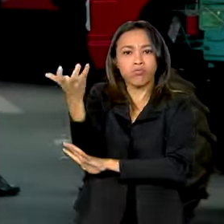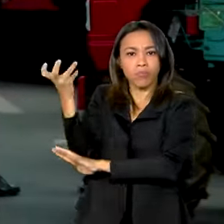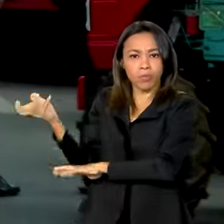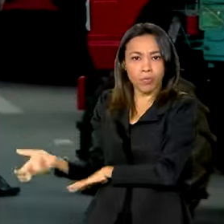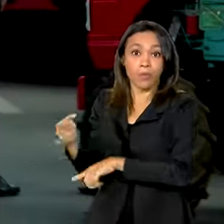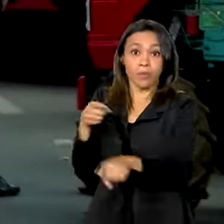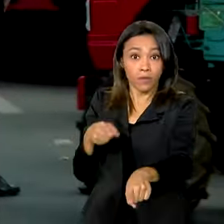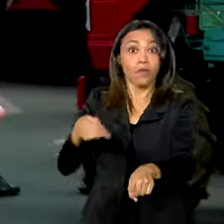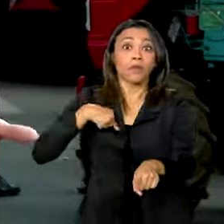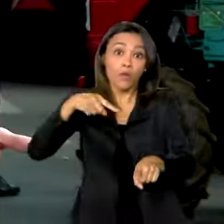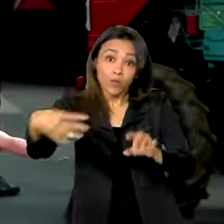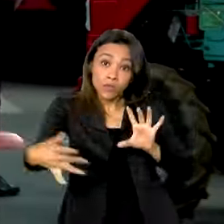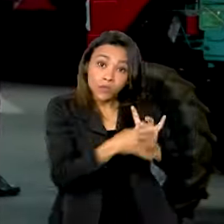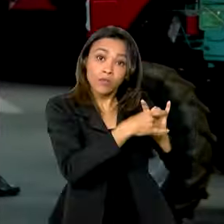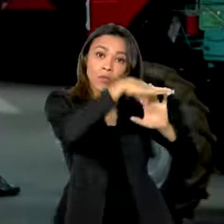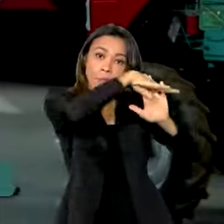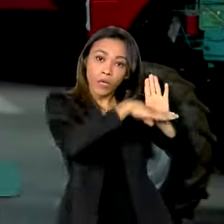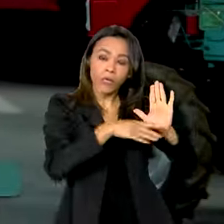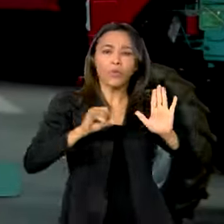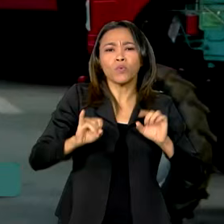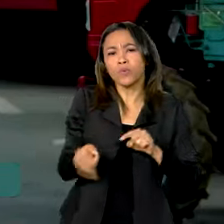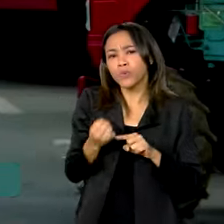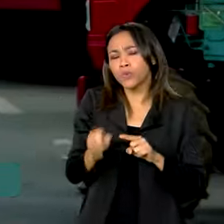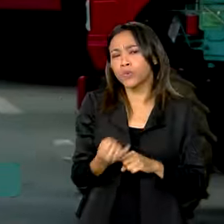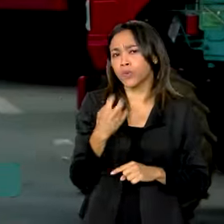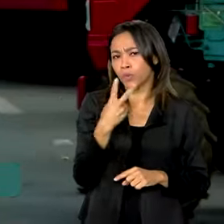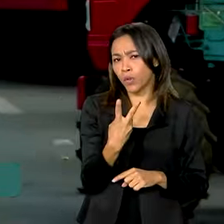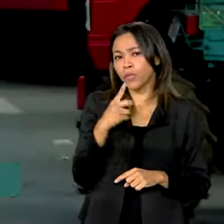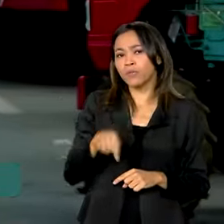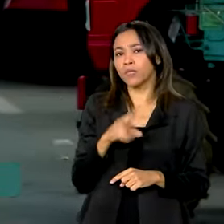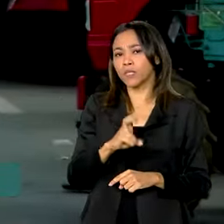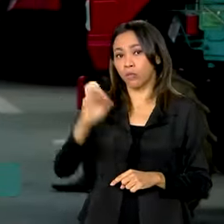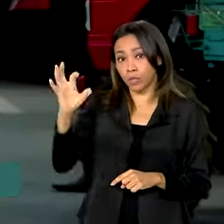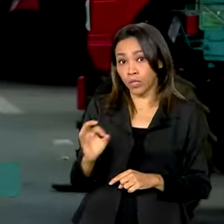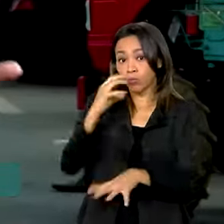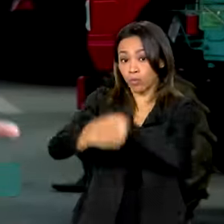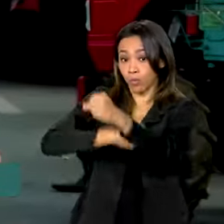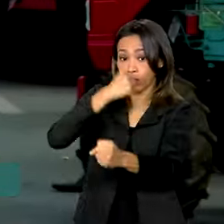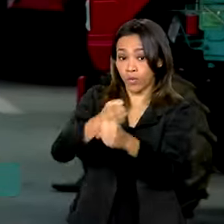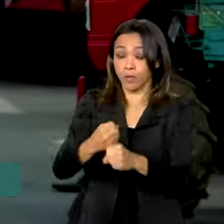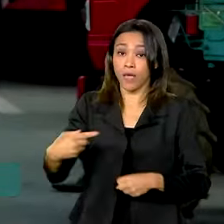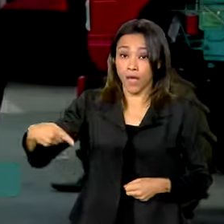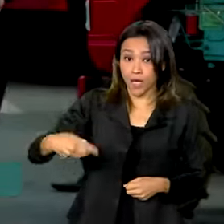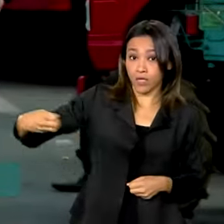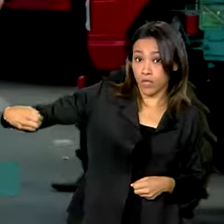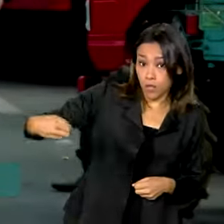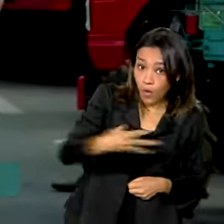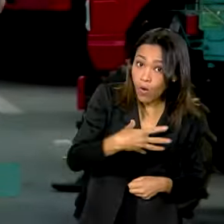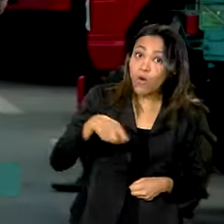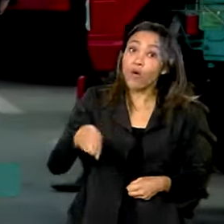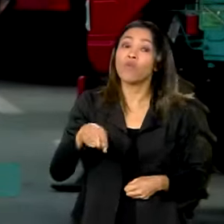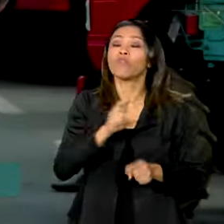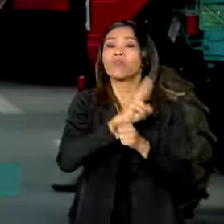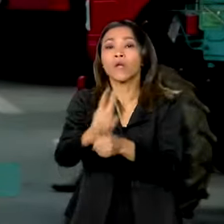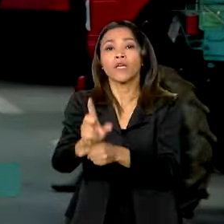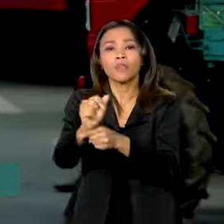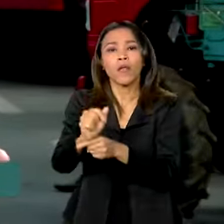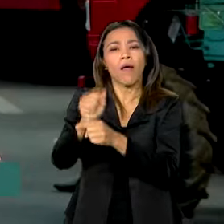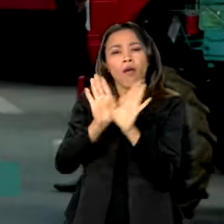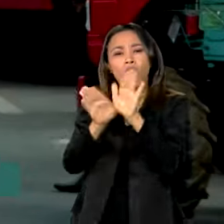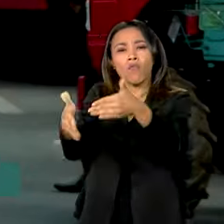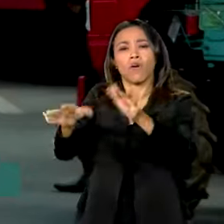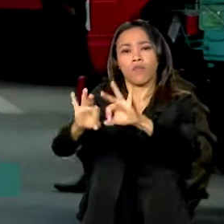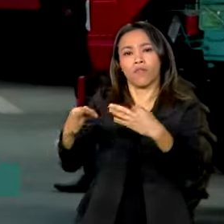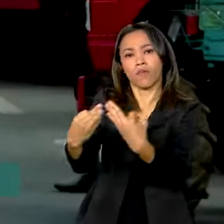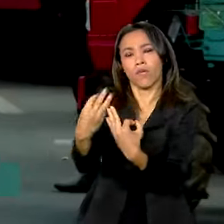Mais Alimentos. Os juros serão de 2,5% ao ano. A nova linha será destinada a famílias com renda